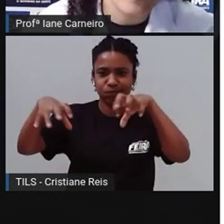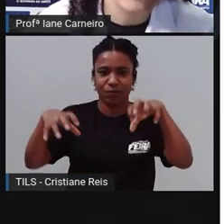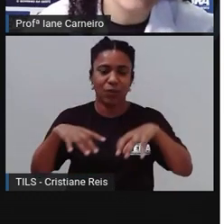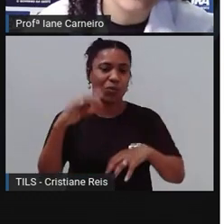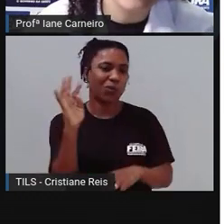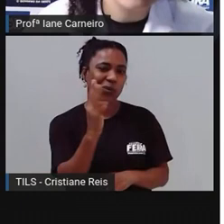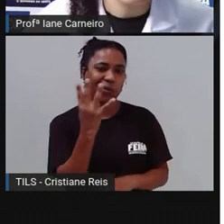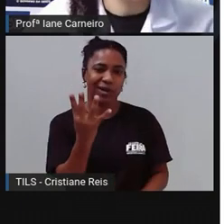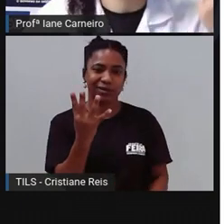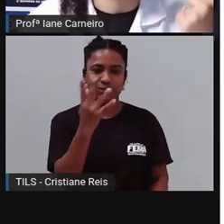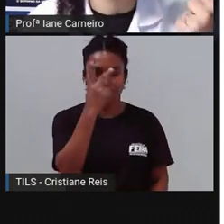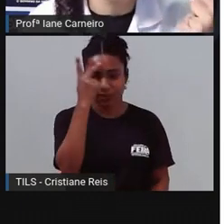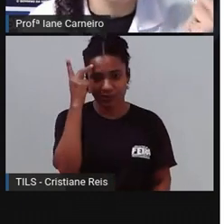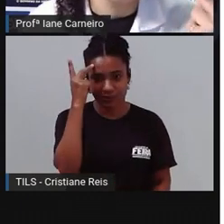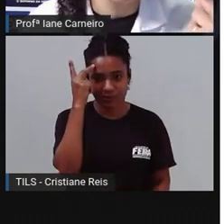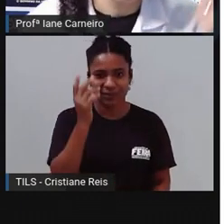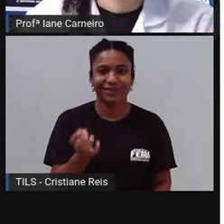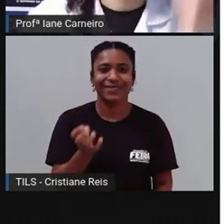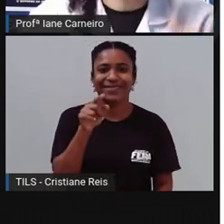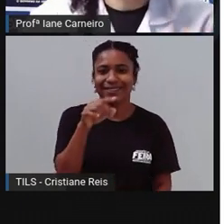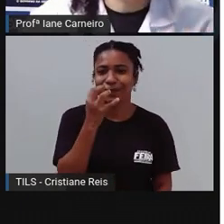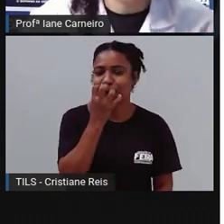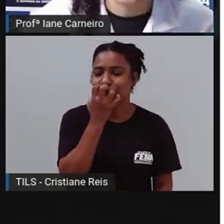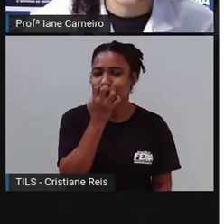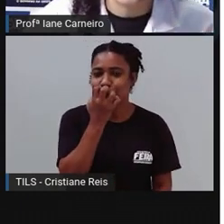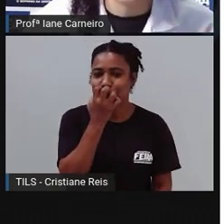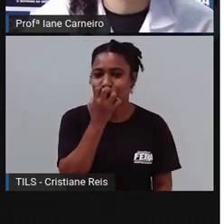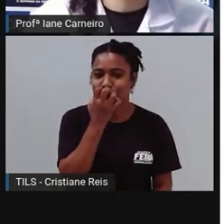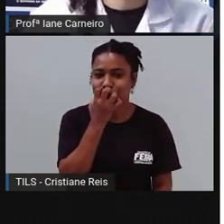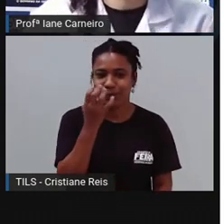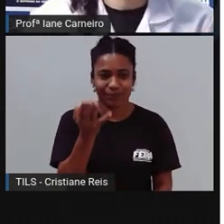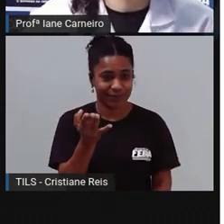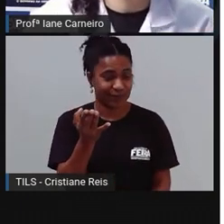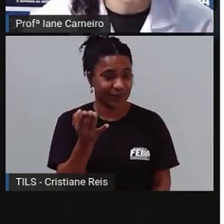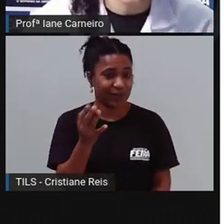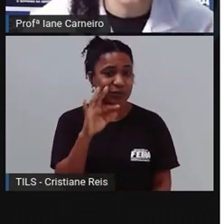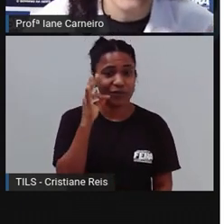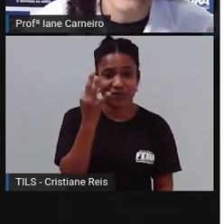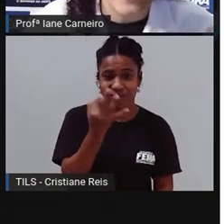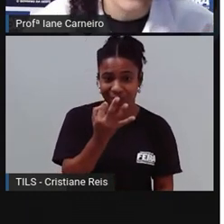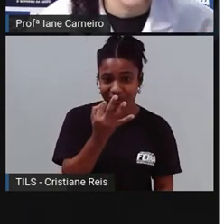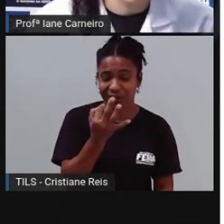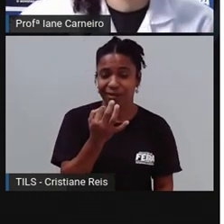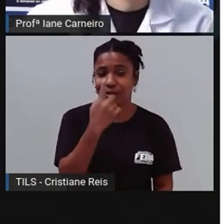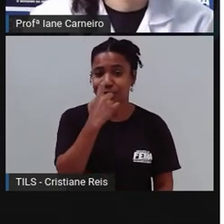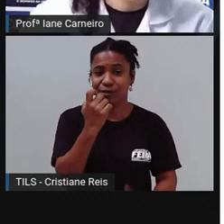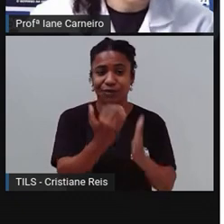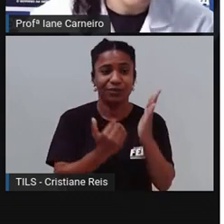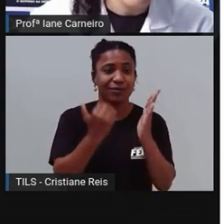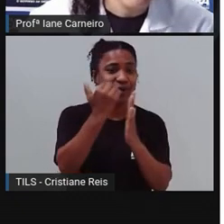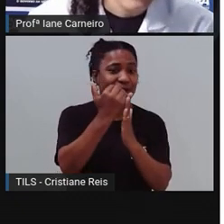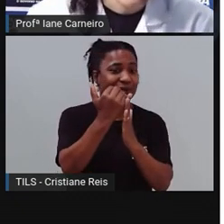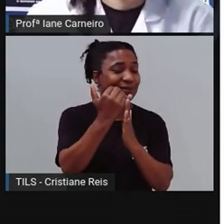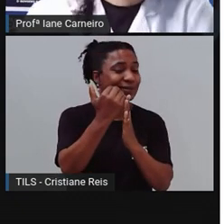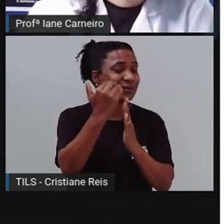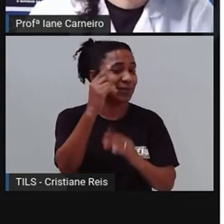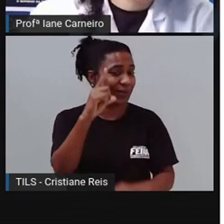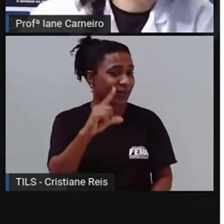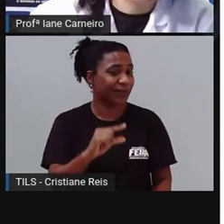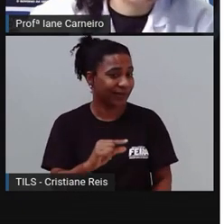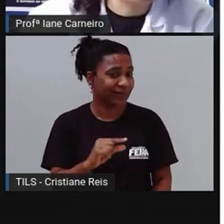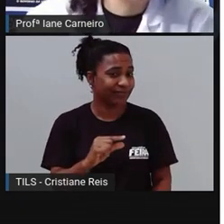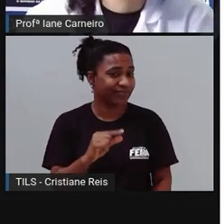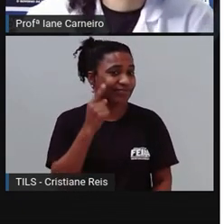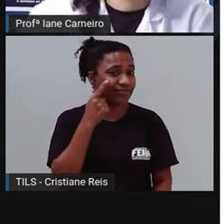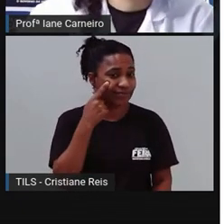quatro pessoas e ainda tem um cachorrinho. Será que na sua família produz mais ou menos que eles? Depende, aí